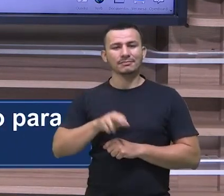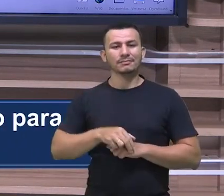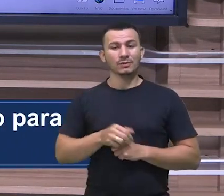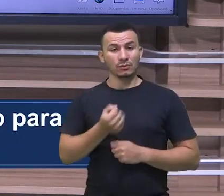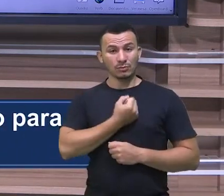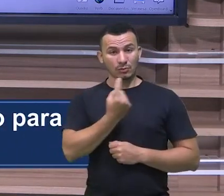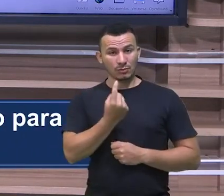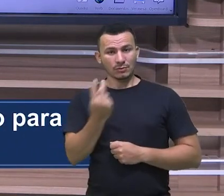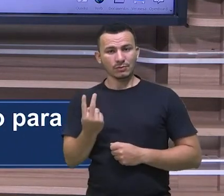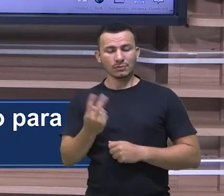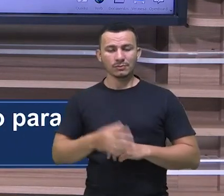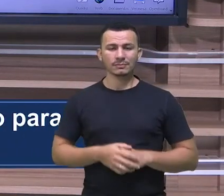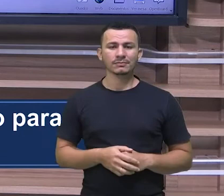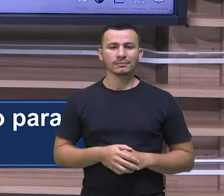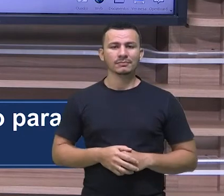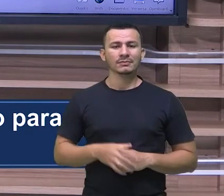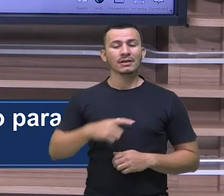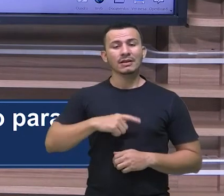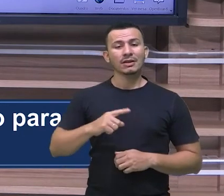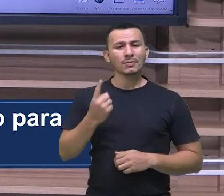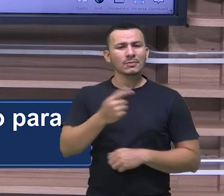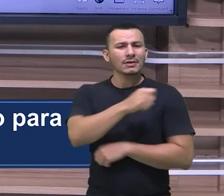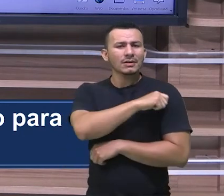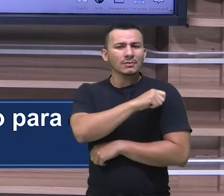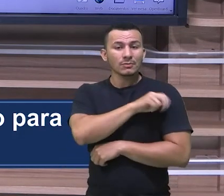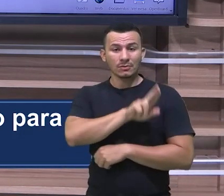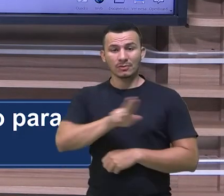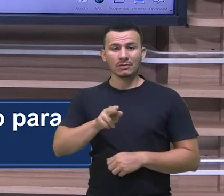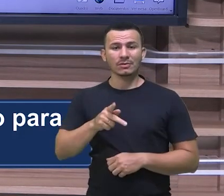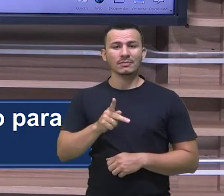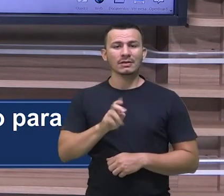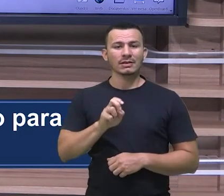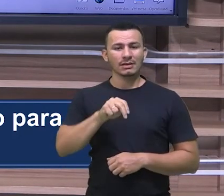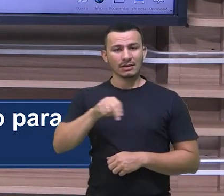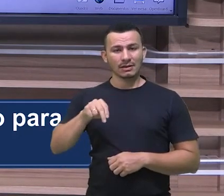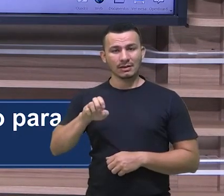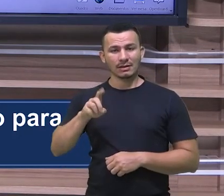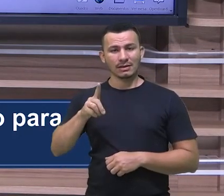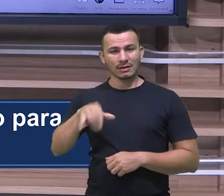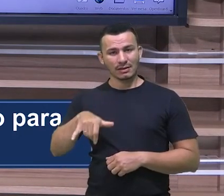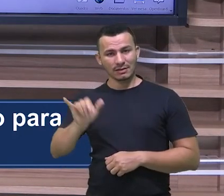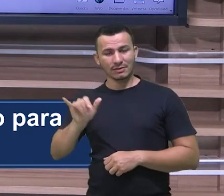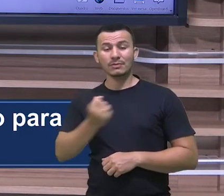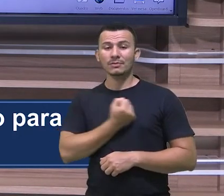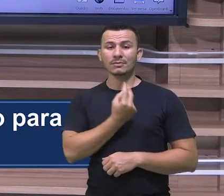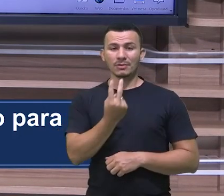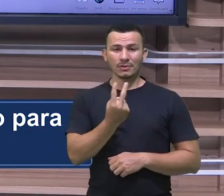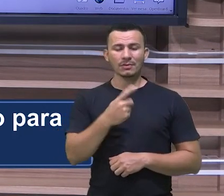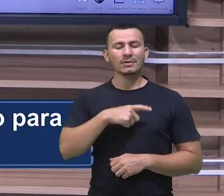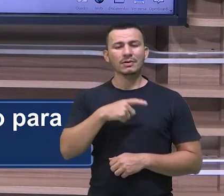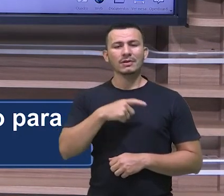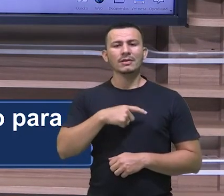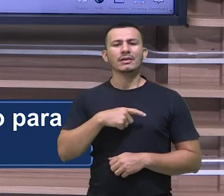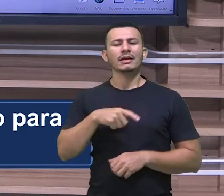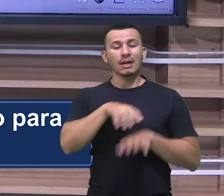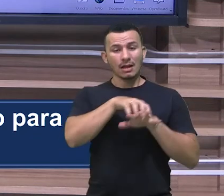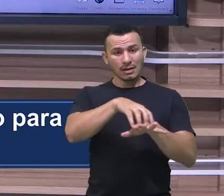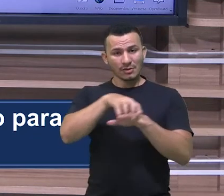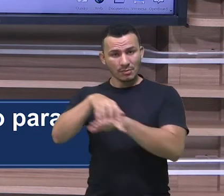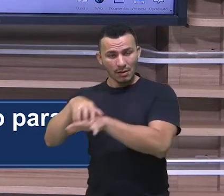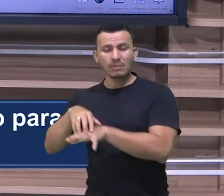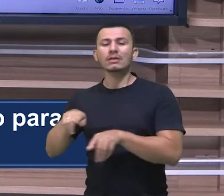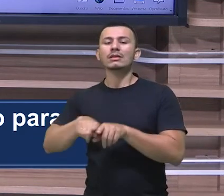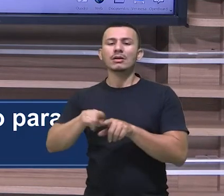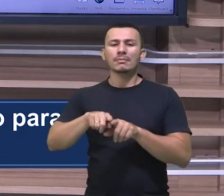primeira participação que a gente destaca é do aluno Kennedy. Aí ele está respondendo a questão 2, que além do setor de transporte, o petróleo